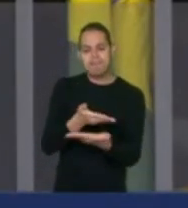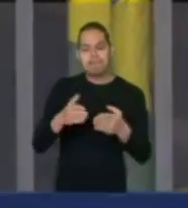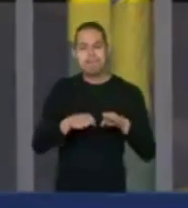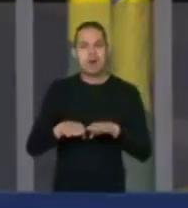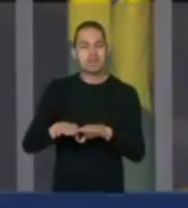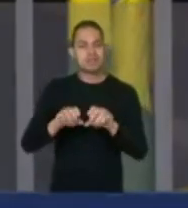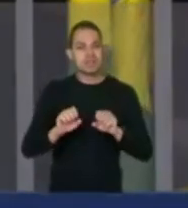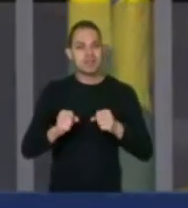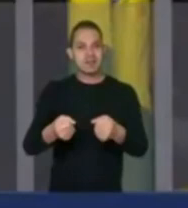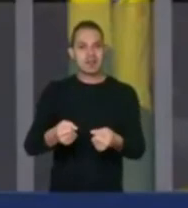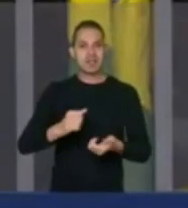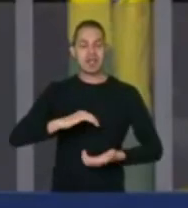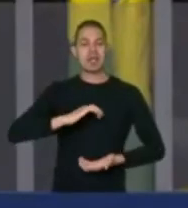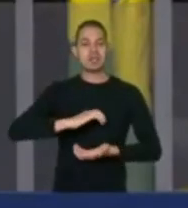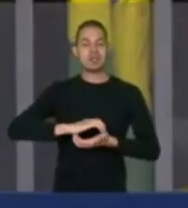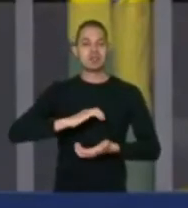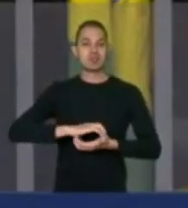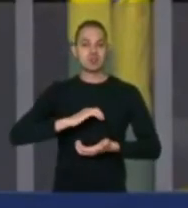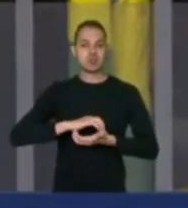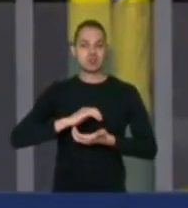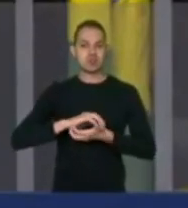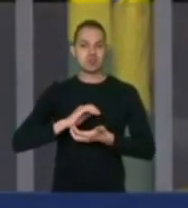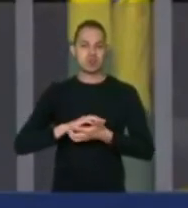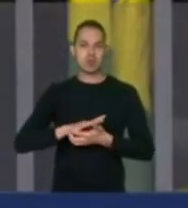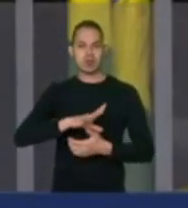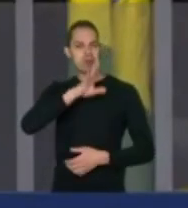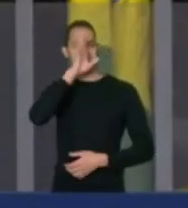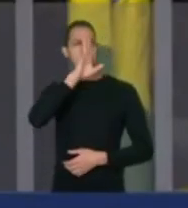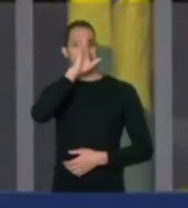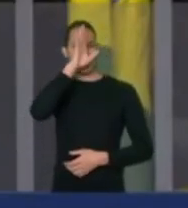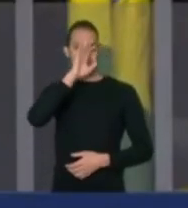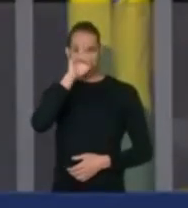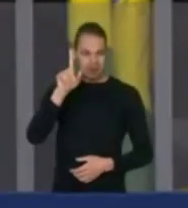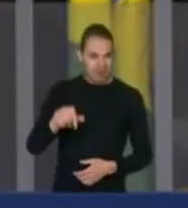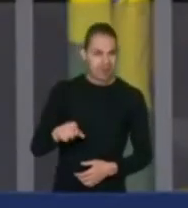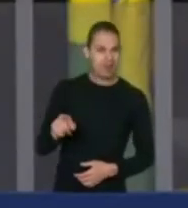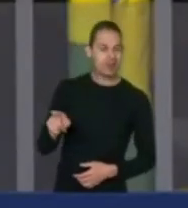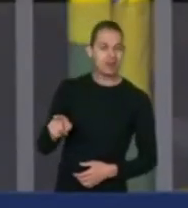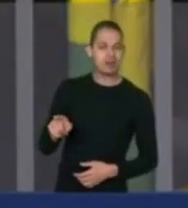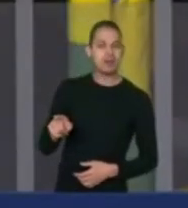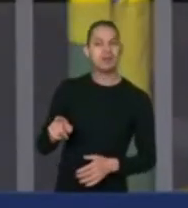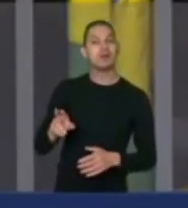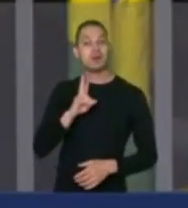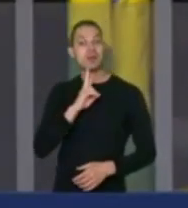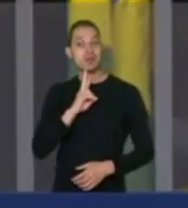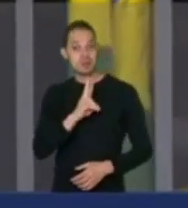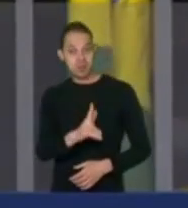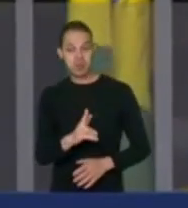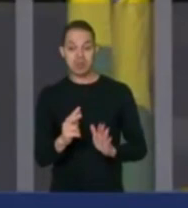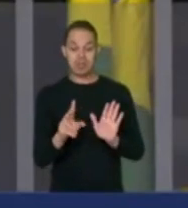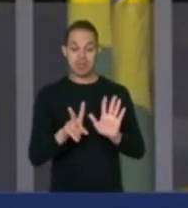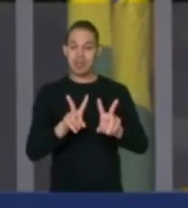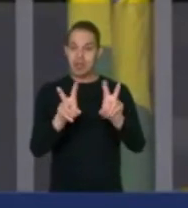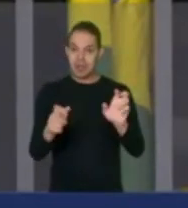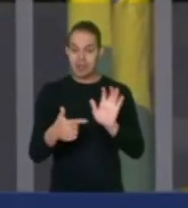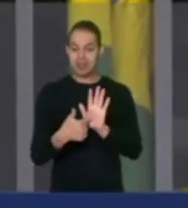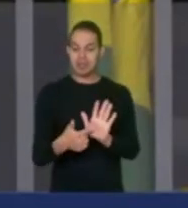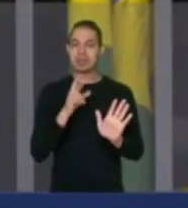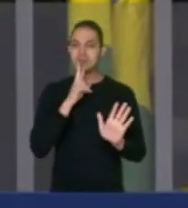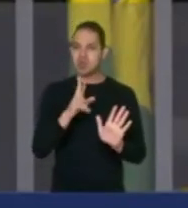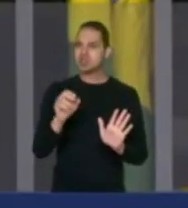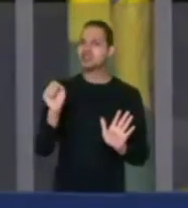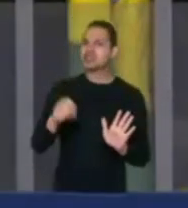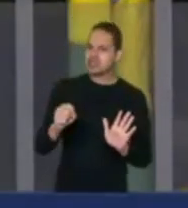a Suprema Corte brasileira estaria indo longe demais? E eu respondo, aliás, a própria matéria responde: sim,